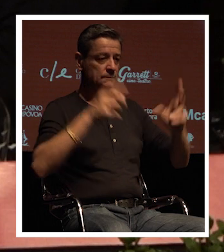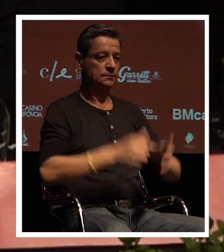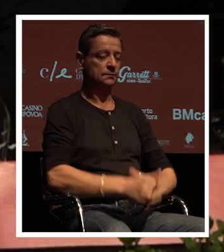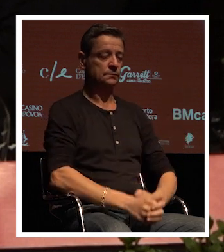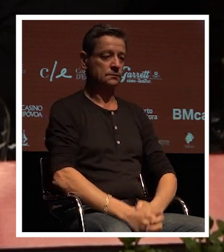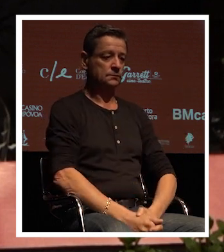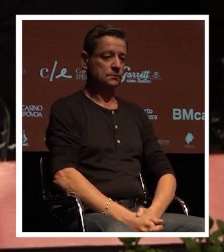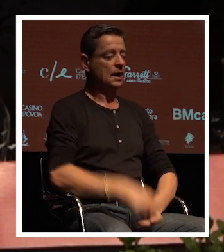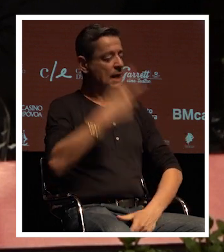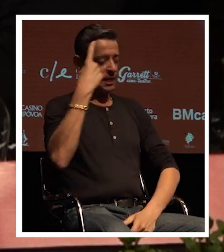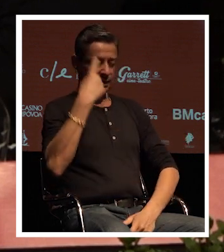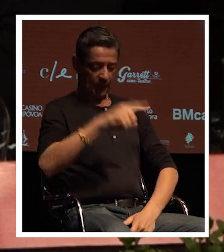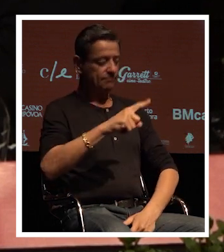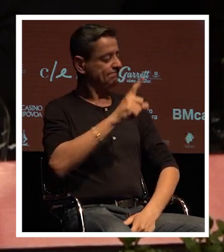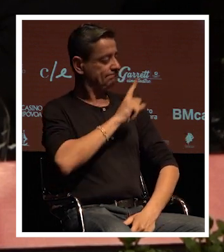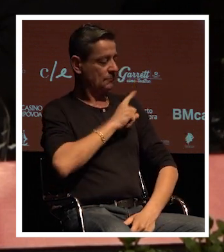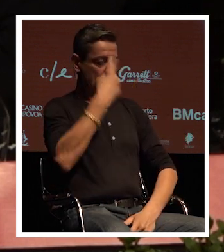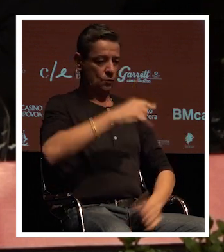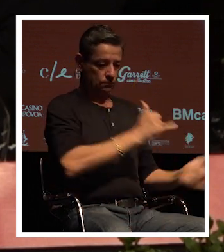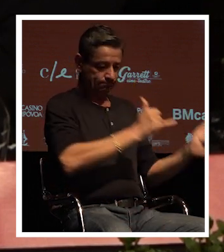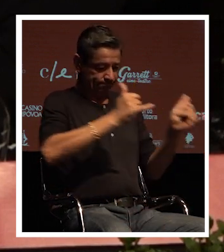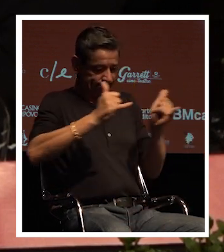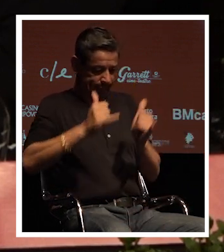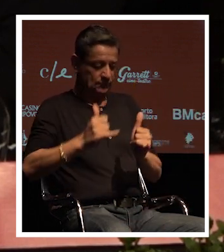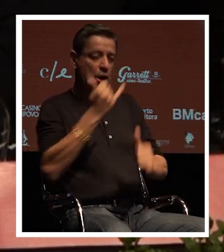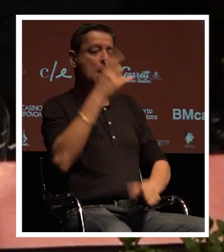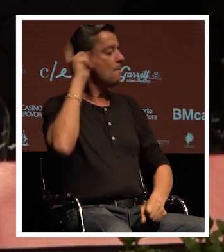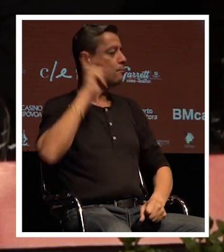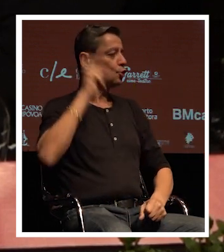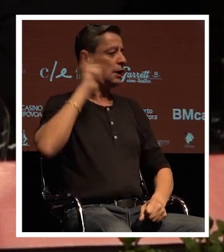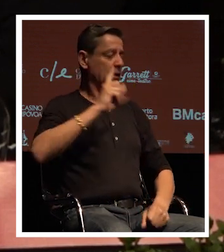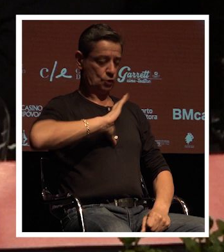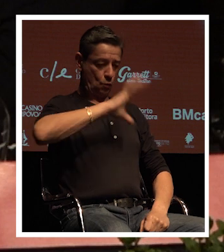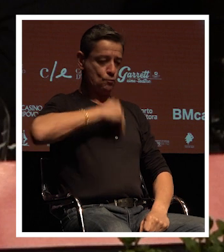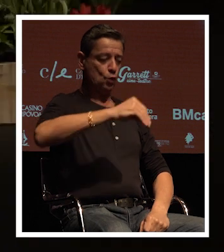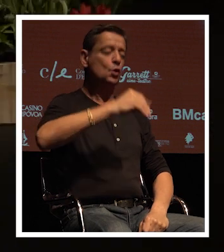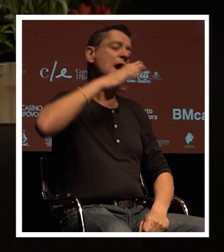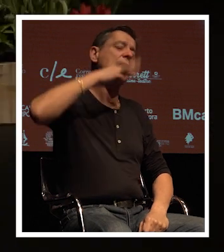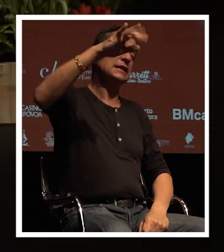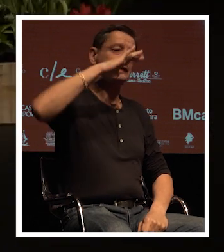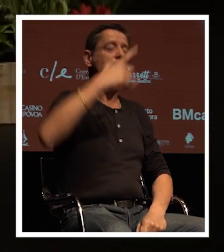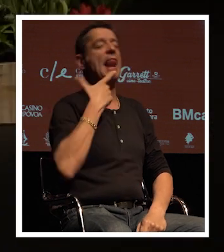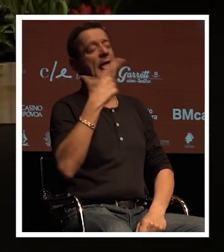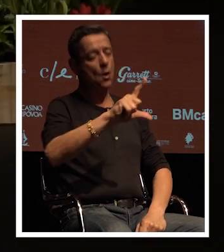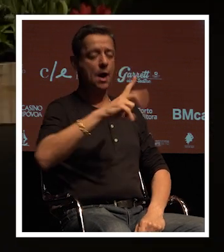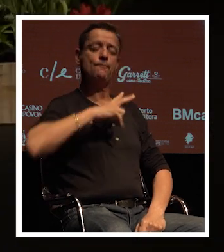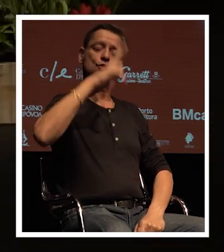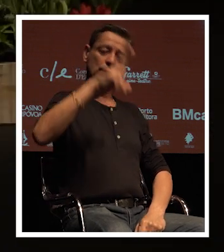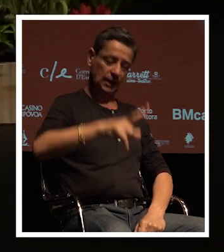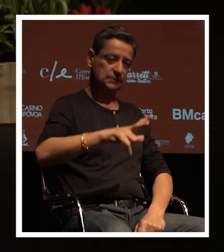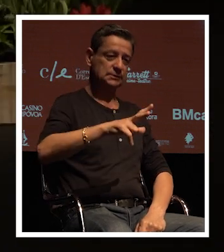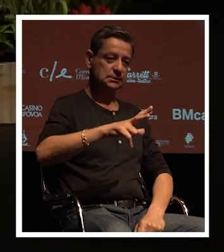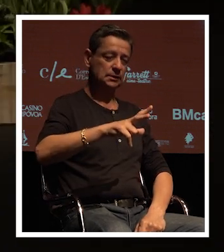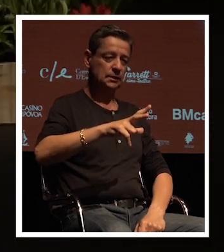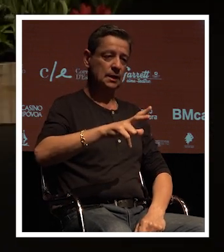livre tenho o privilégio de ter ao meu lado algumas das mais importantes figuras do mundo da canção em língua portuguesa autores e